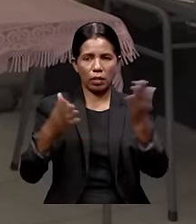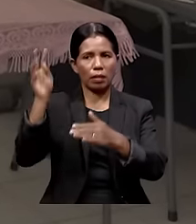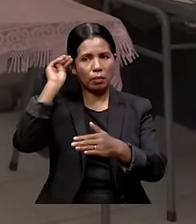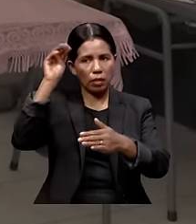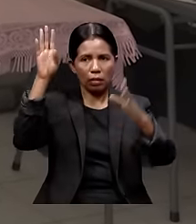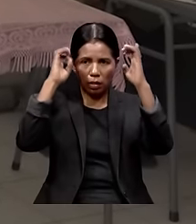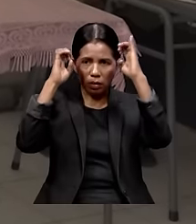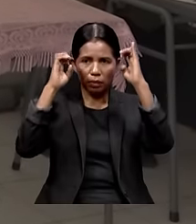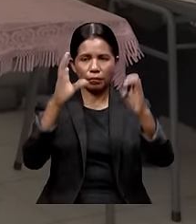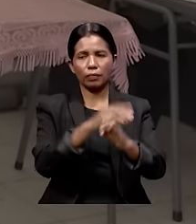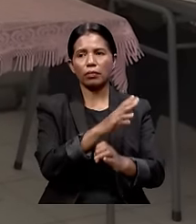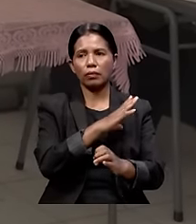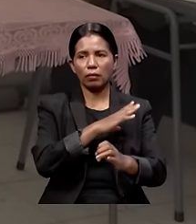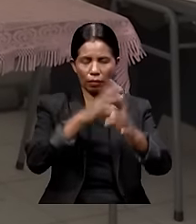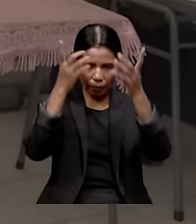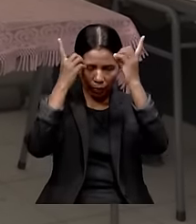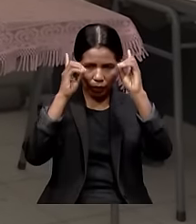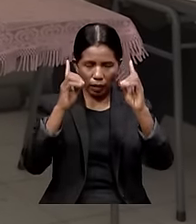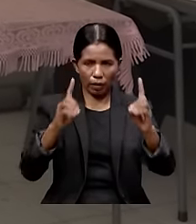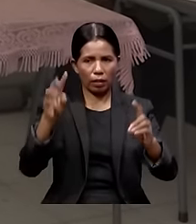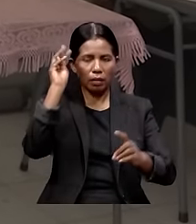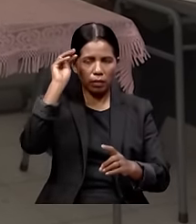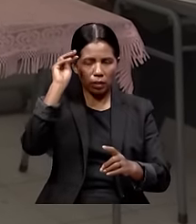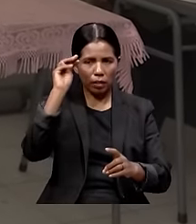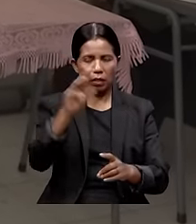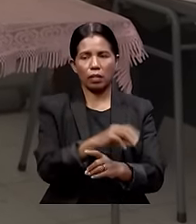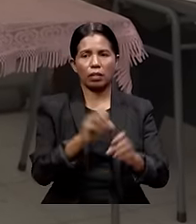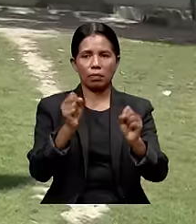Ministério Educação hodi hein decisão husi ministério